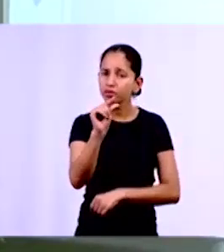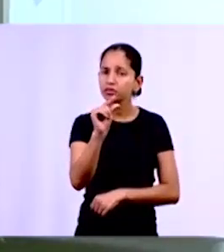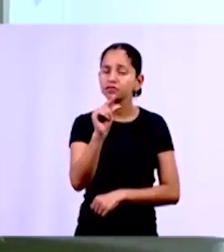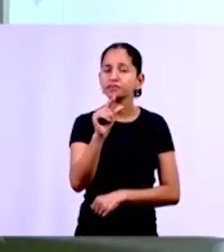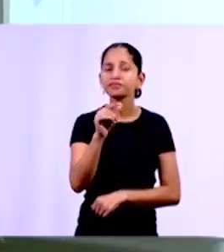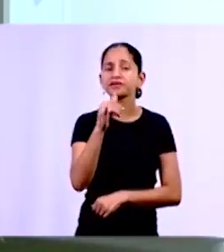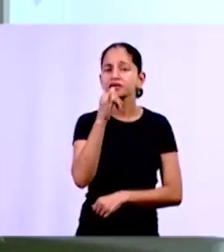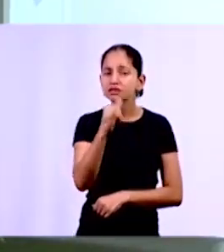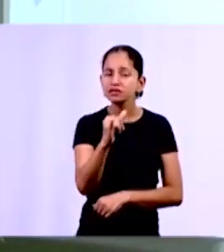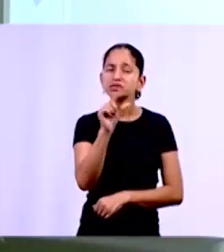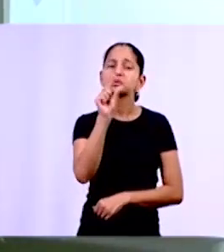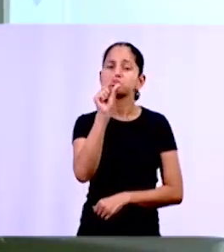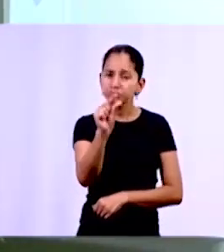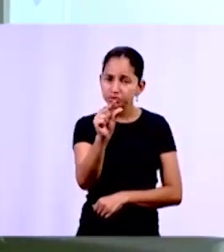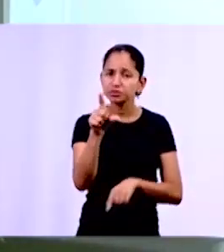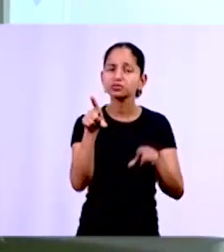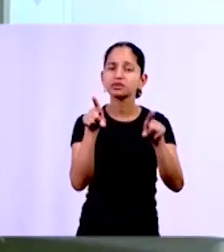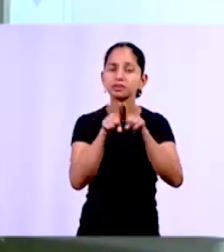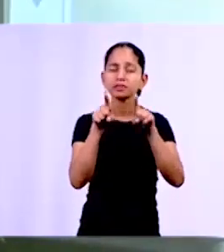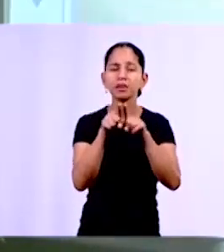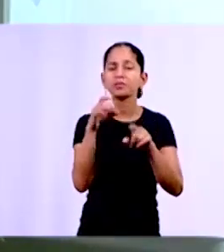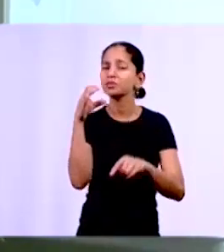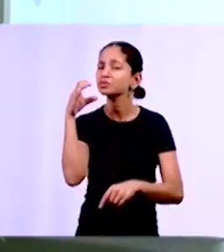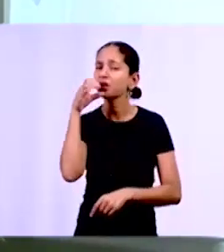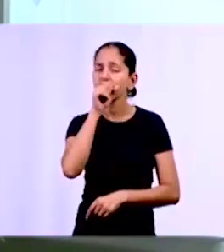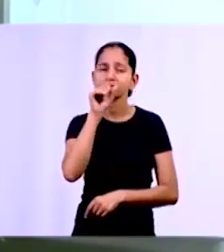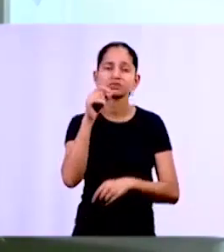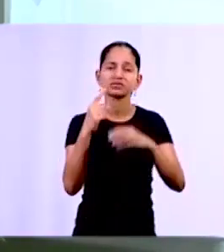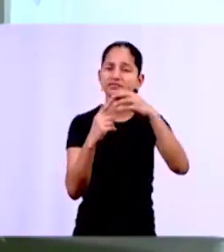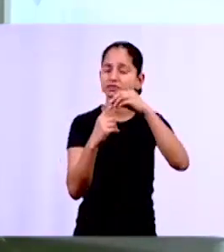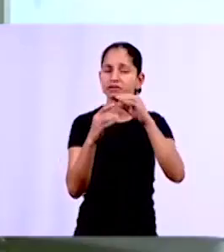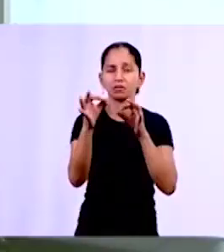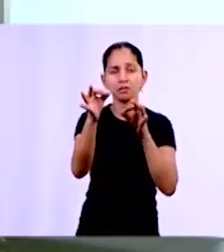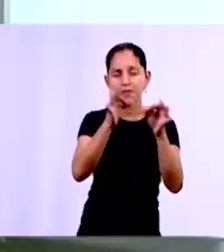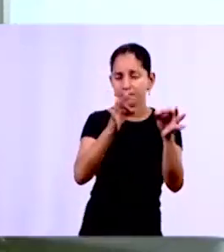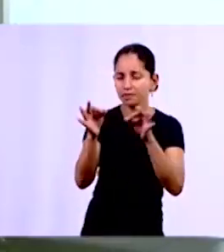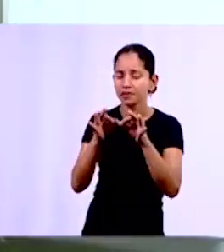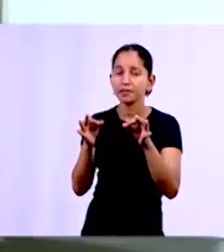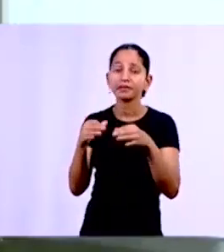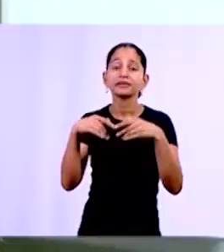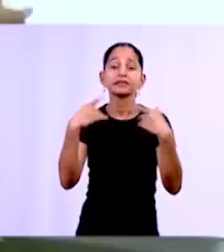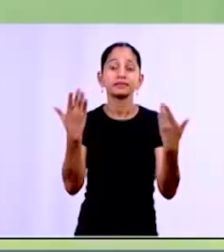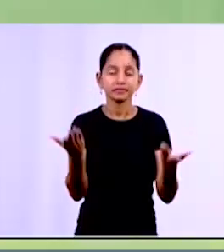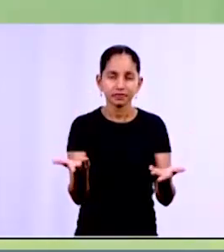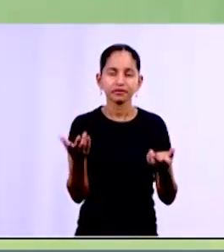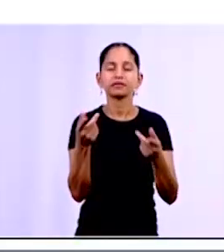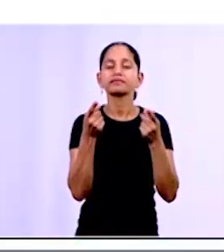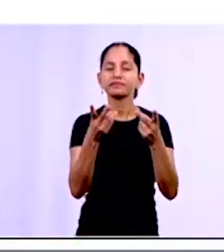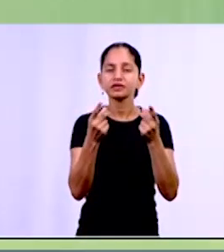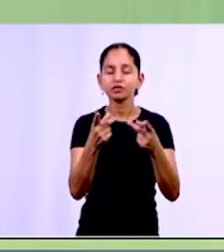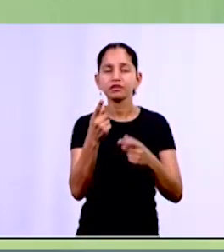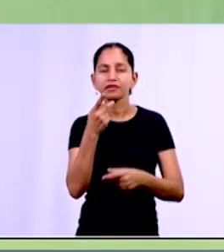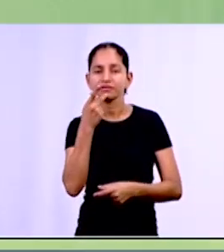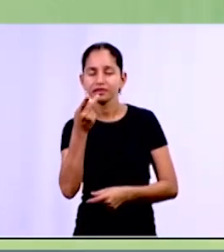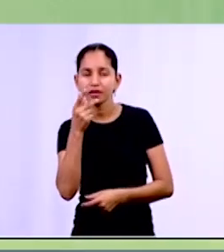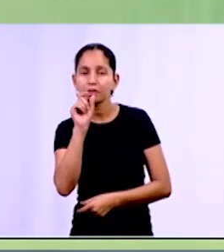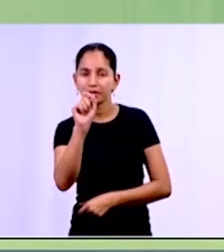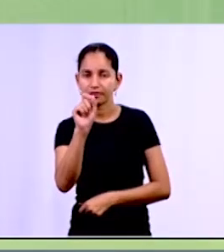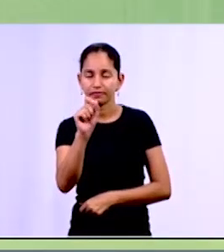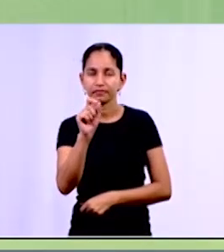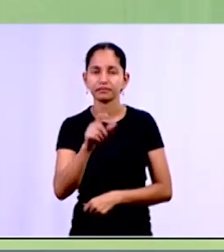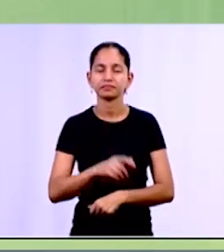menos energia, eles processam muito mais informações. Aí vai chegar um vendedor e vai falar para você,